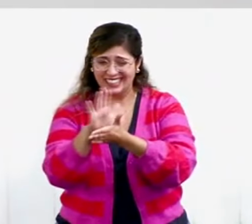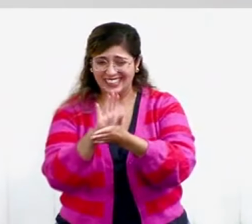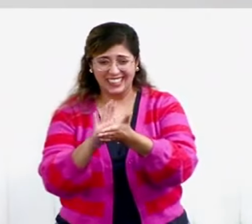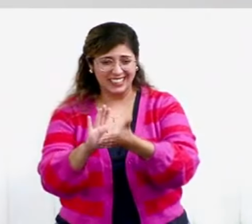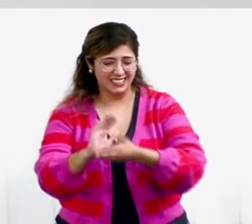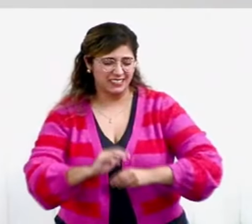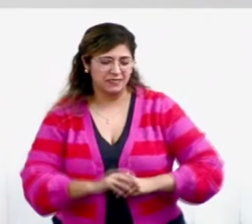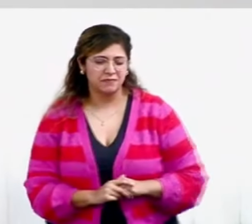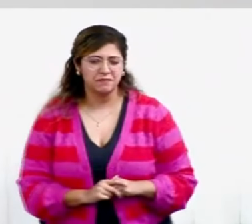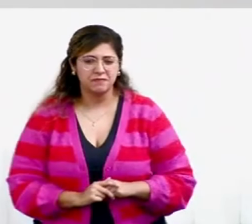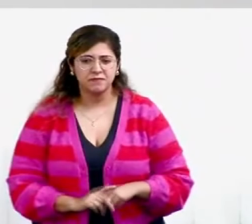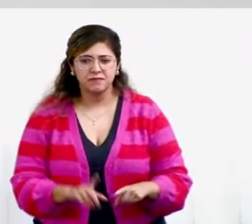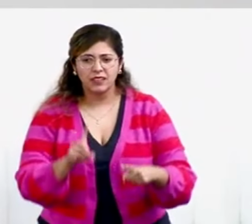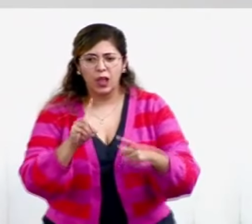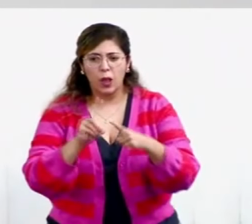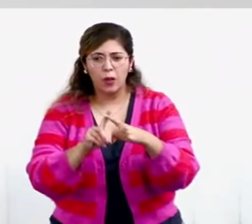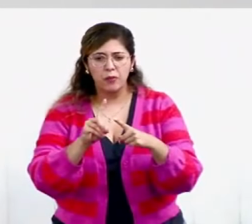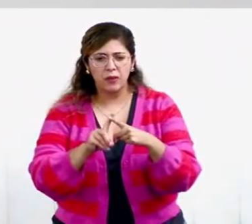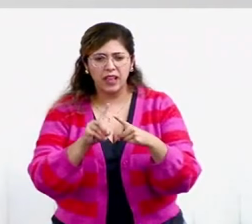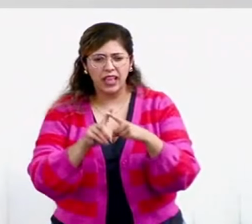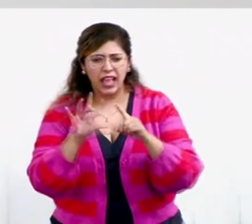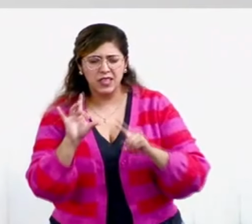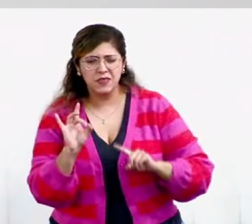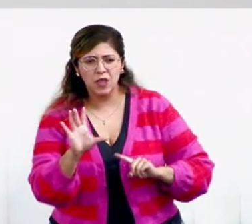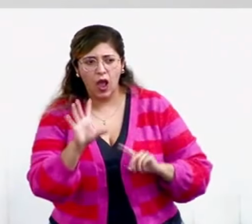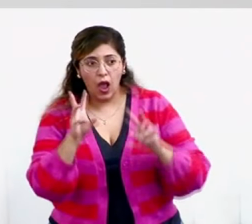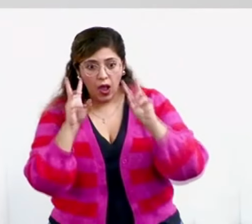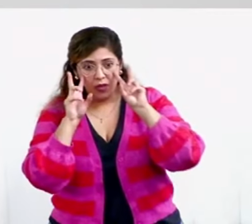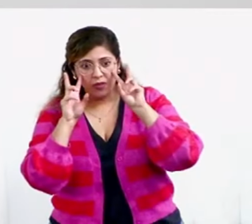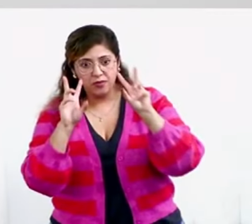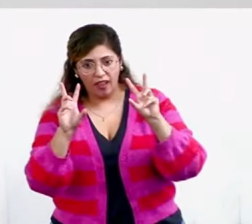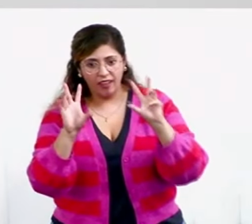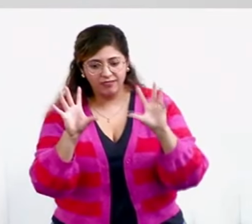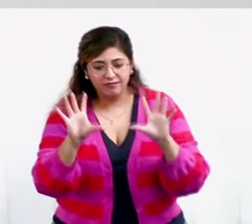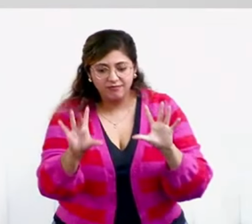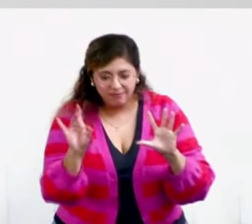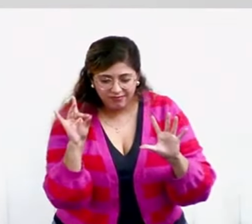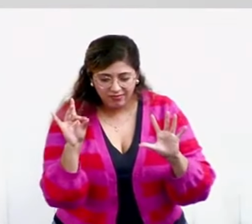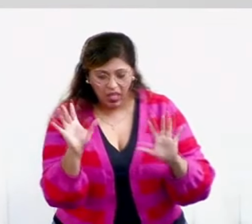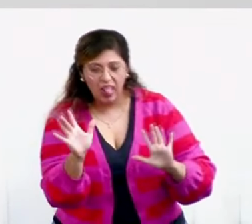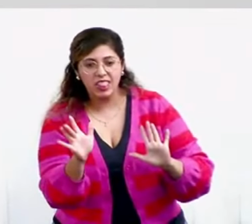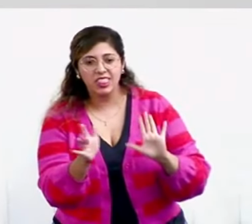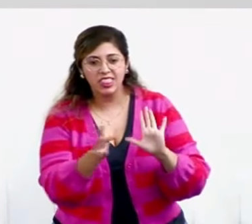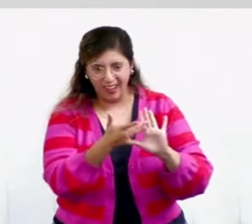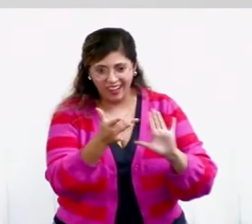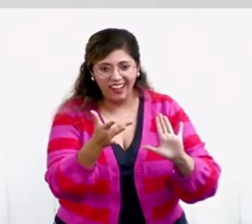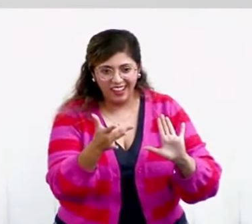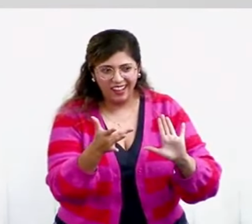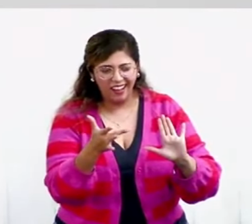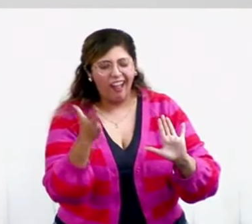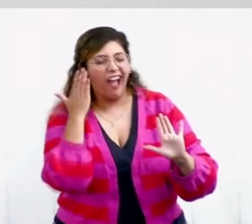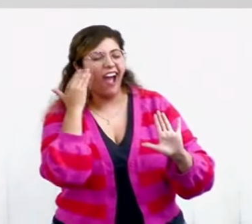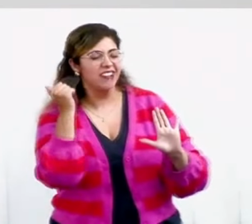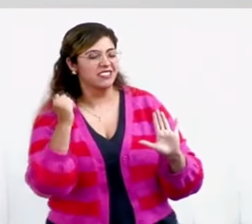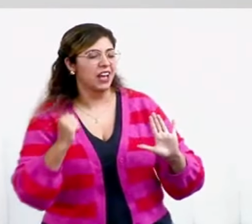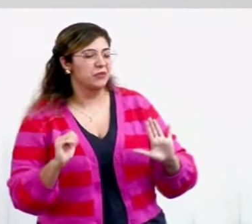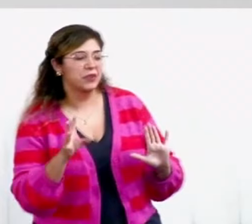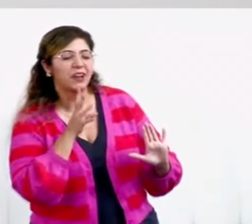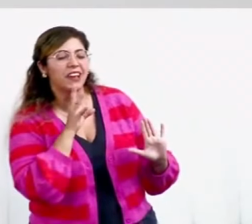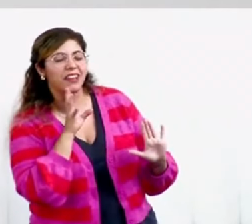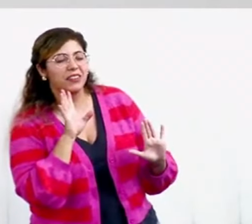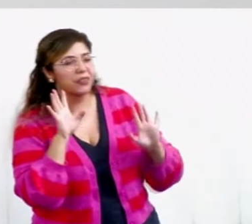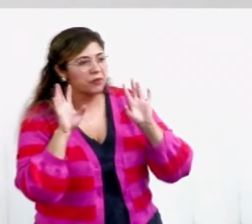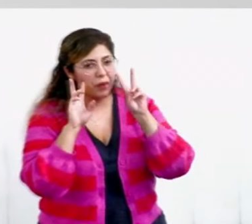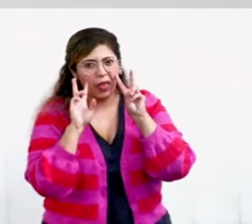quê? Porque na cegueira física, nós sabemos que ela existe. A cegueira espiritual, muitas vezes